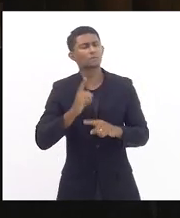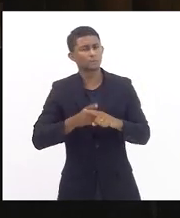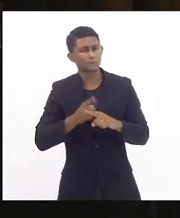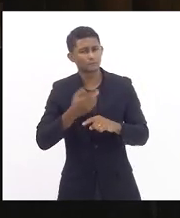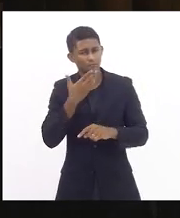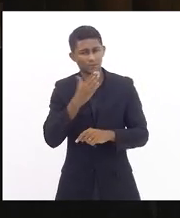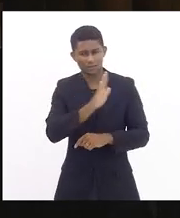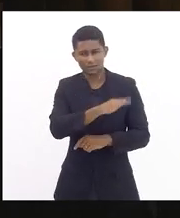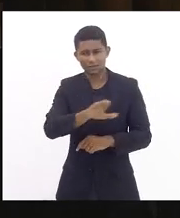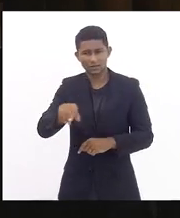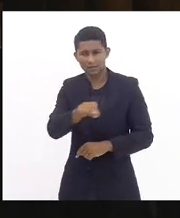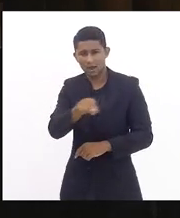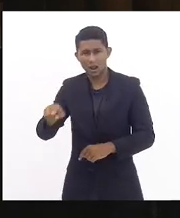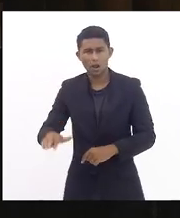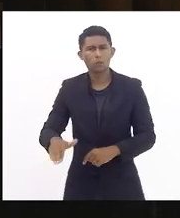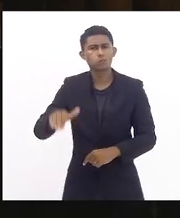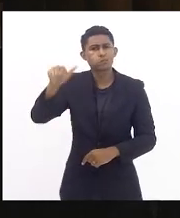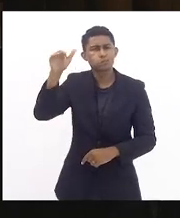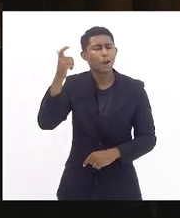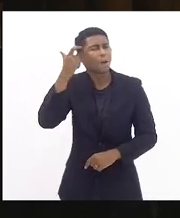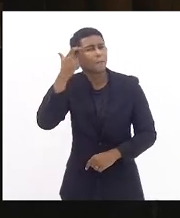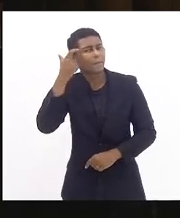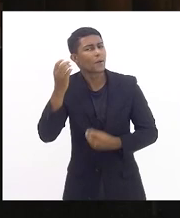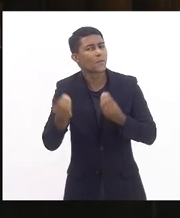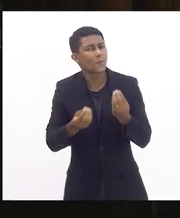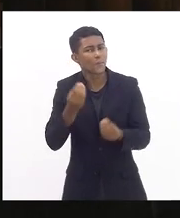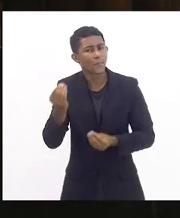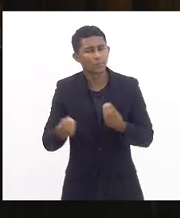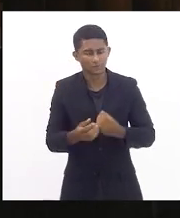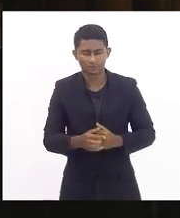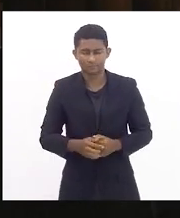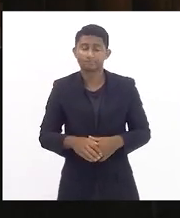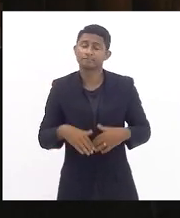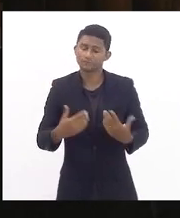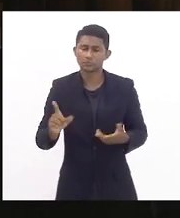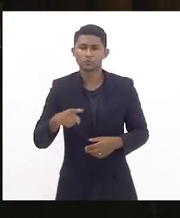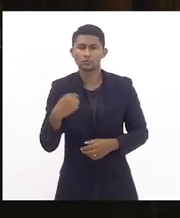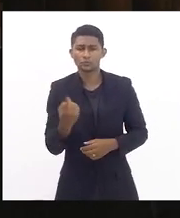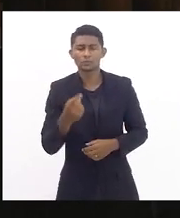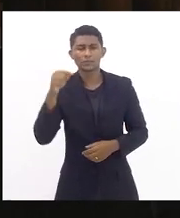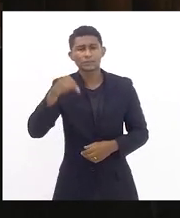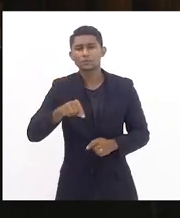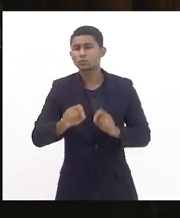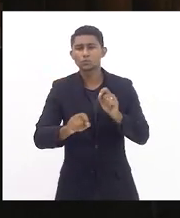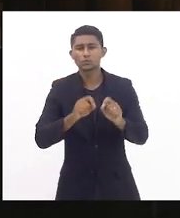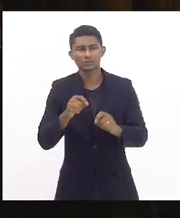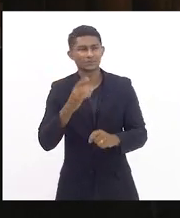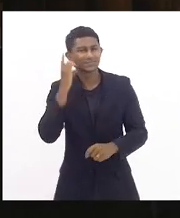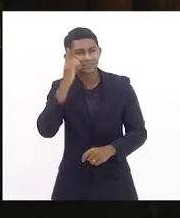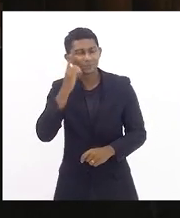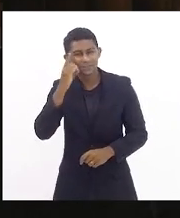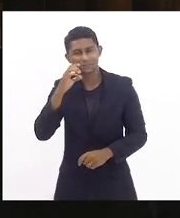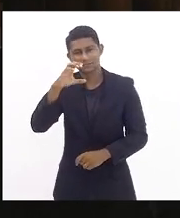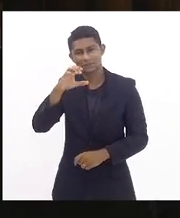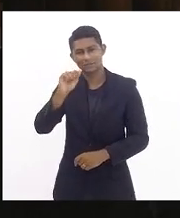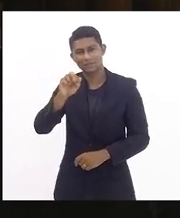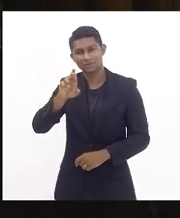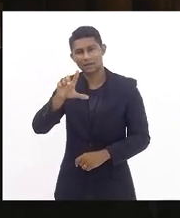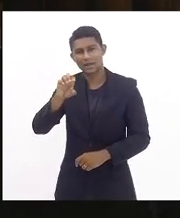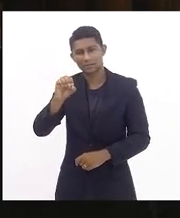crianças. E nós aqui também, fazendo coro ao deputado Carlos Macedo, do nosso partido, tenho